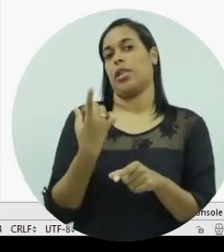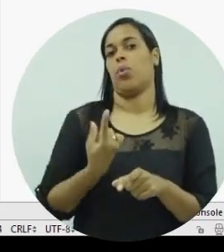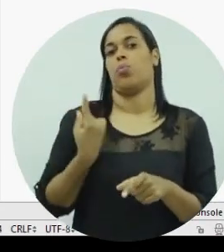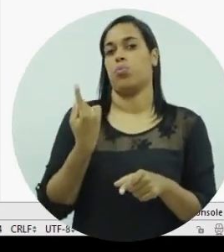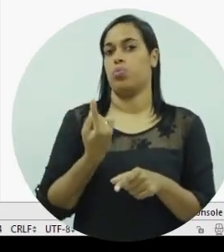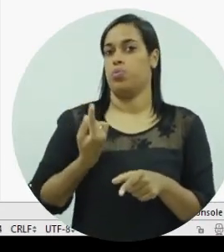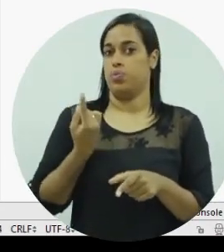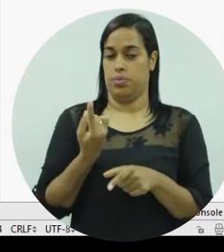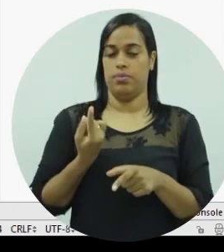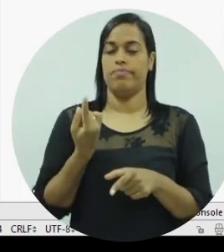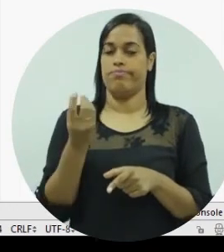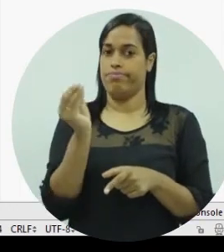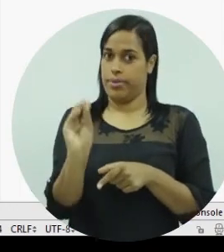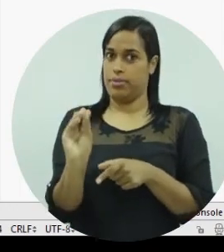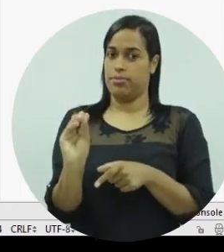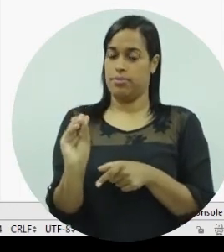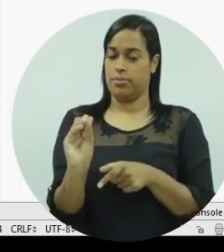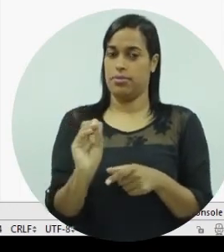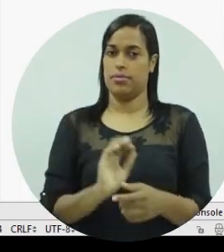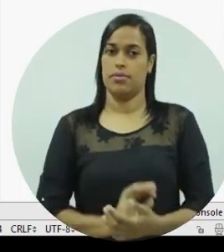um TextView.